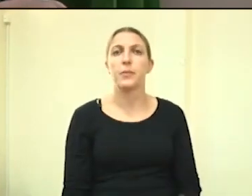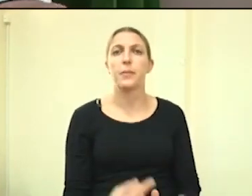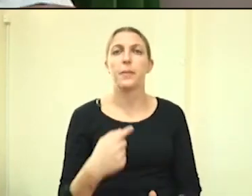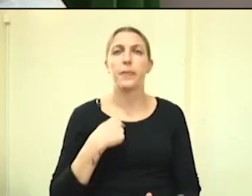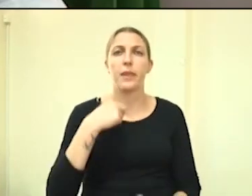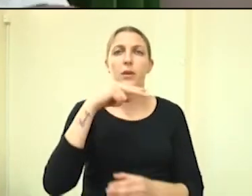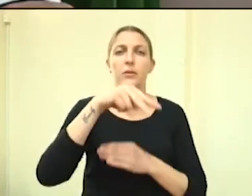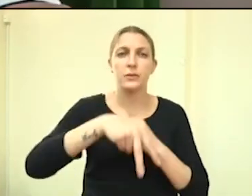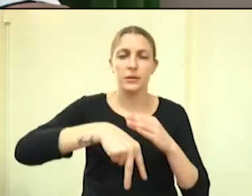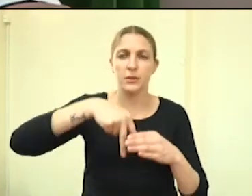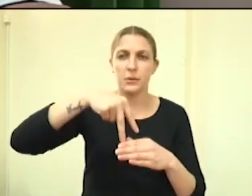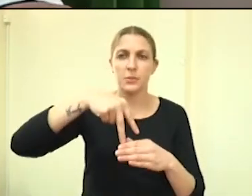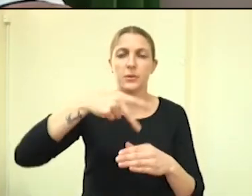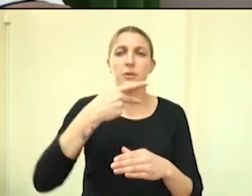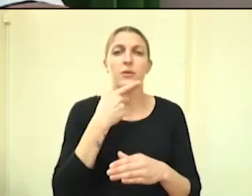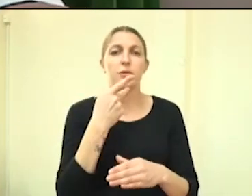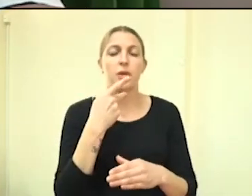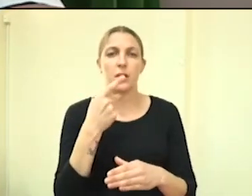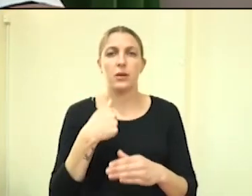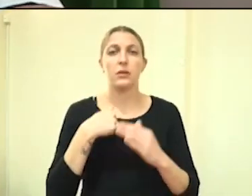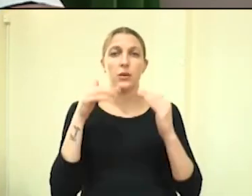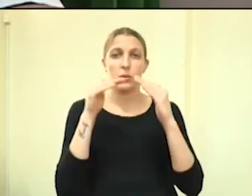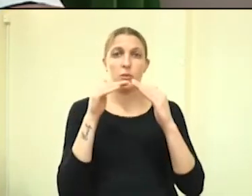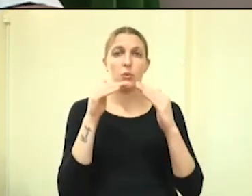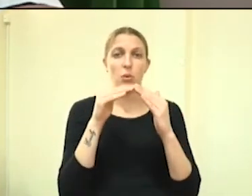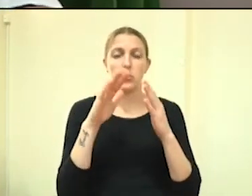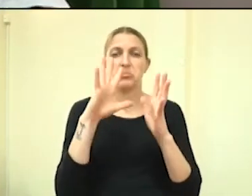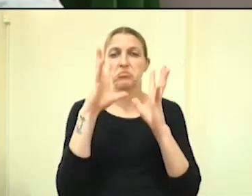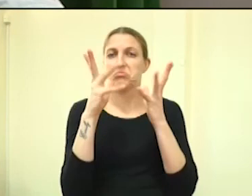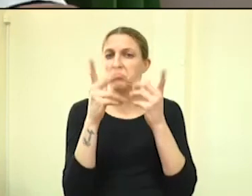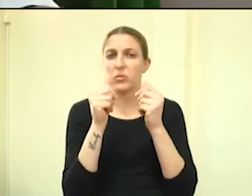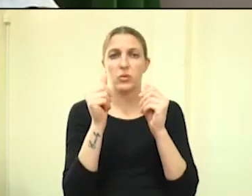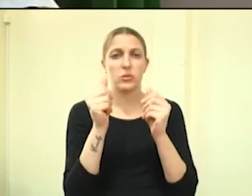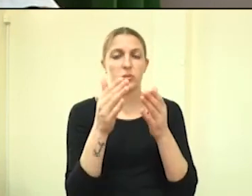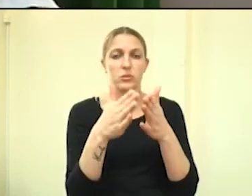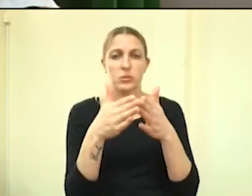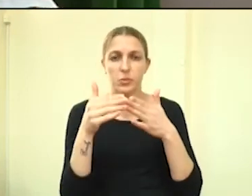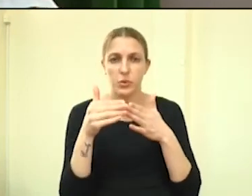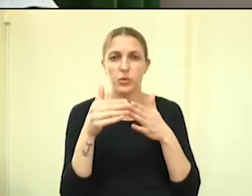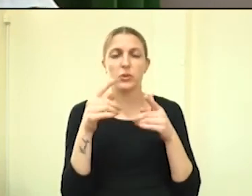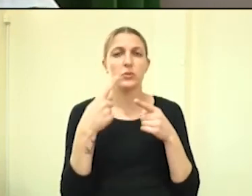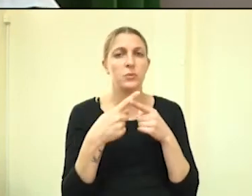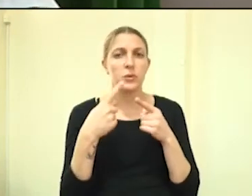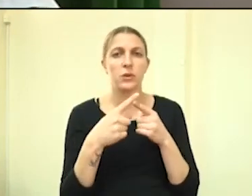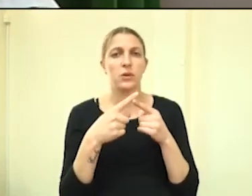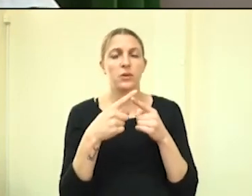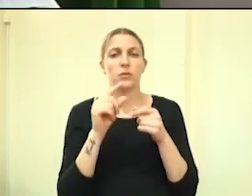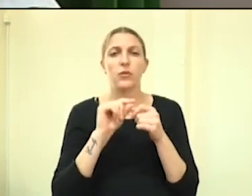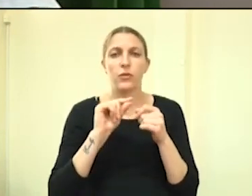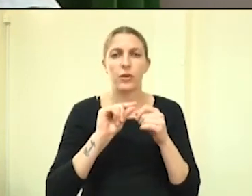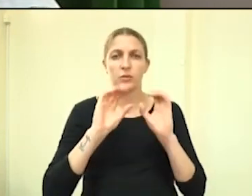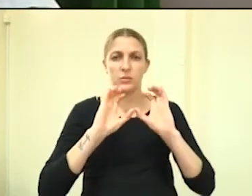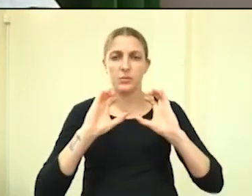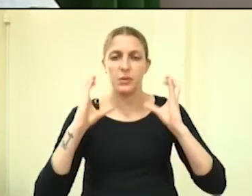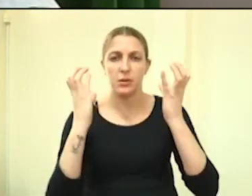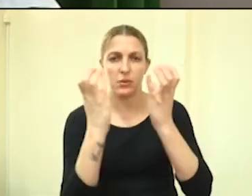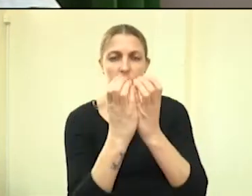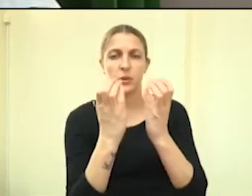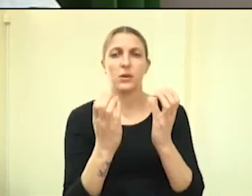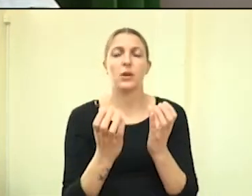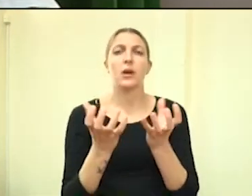a essa tribuna, senhor presidente, para dizer que sou favorável a todos os pedidos que tem nessa casa, pedido que vem da nossa comunidade. E aqui